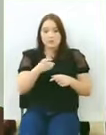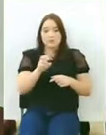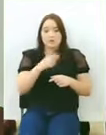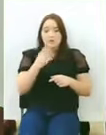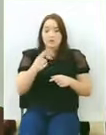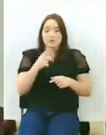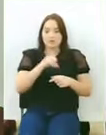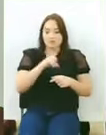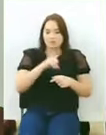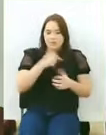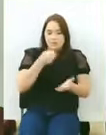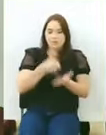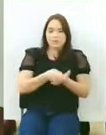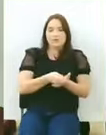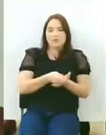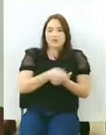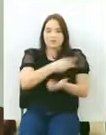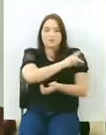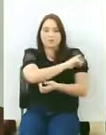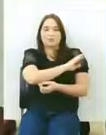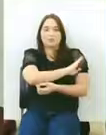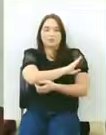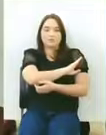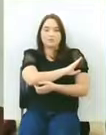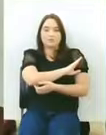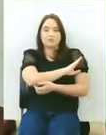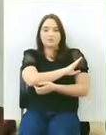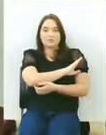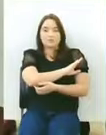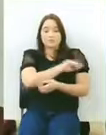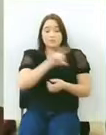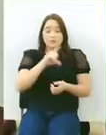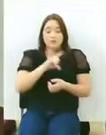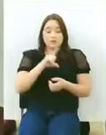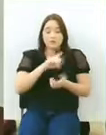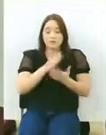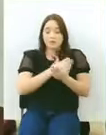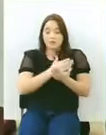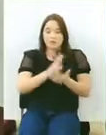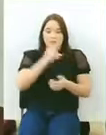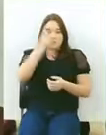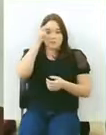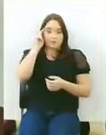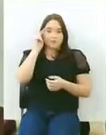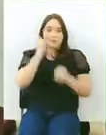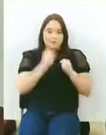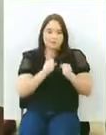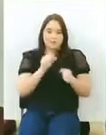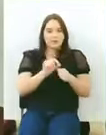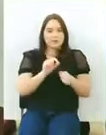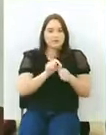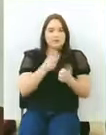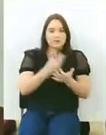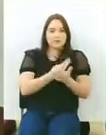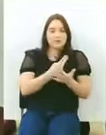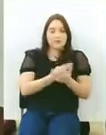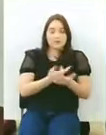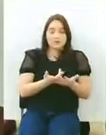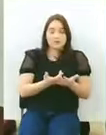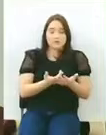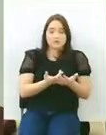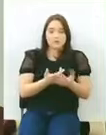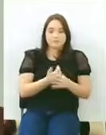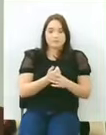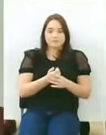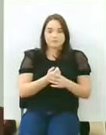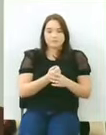palavras. Mas isso não é uma prerrogativa dos presbíteros, isso é uma questão que qualquer cristão pode cair nesse